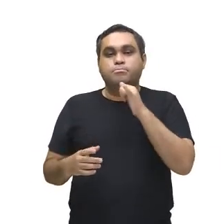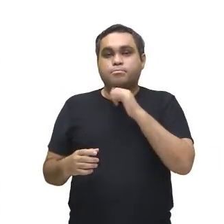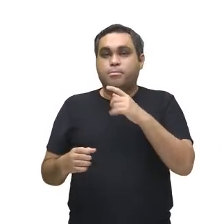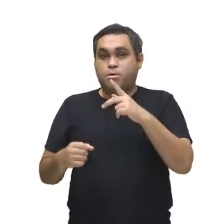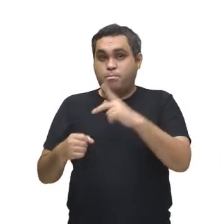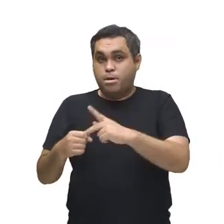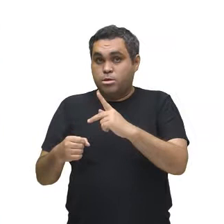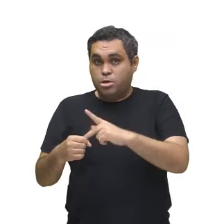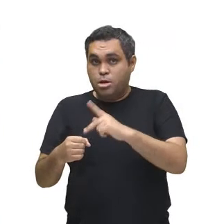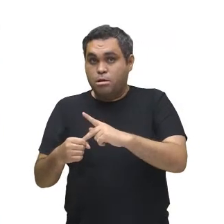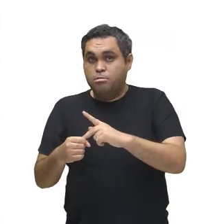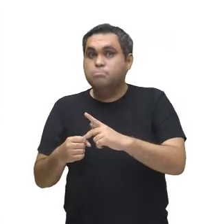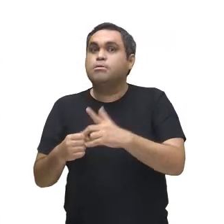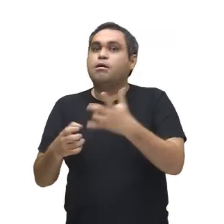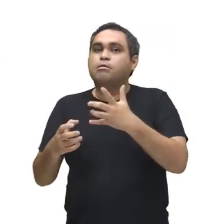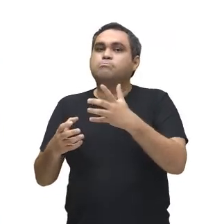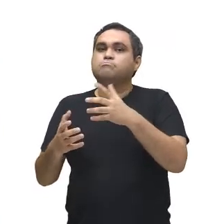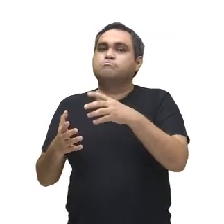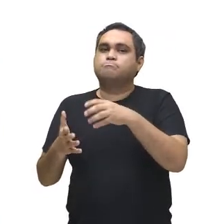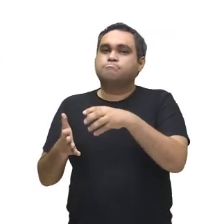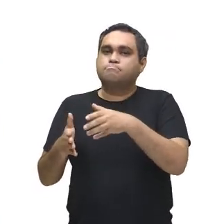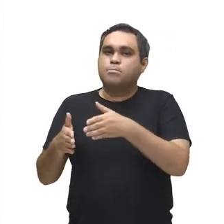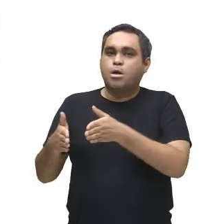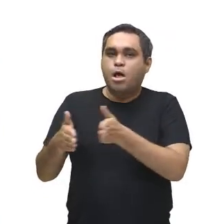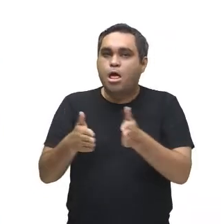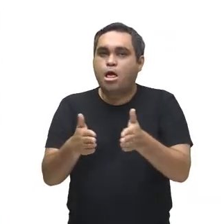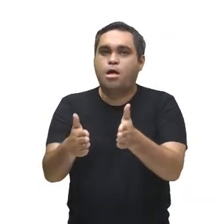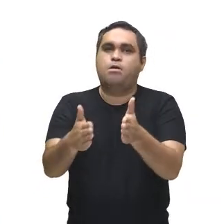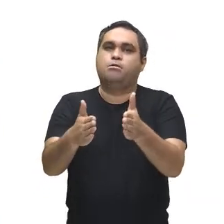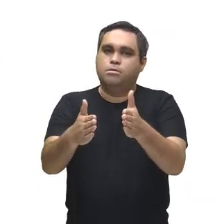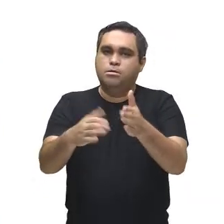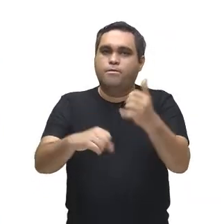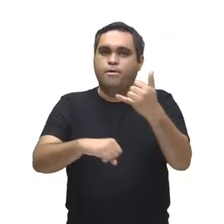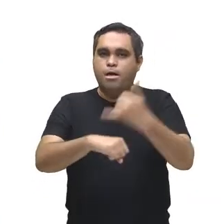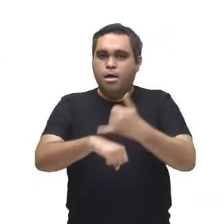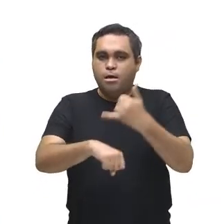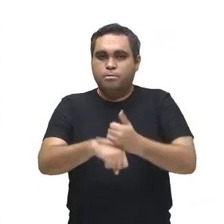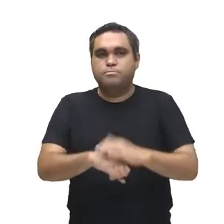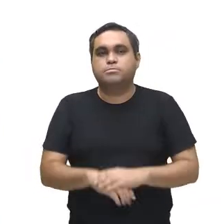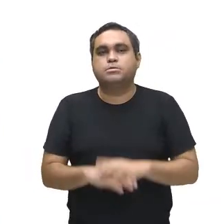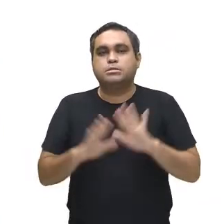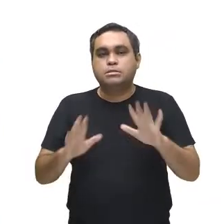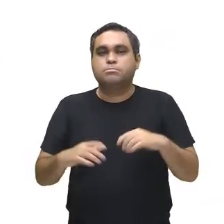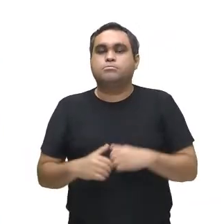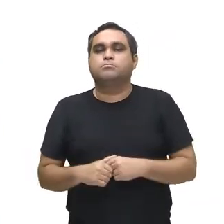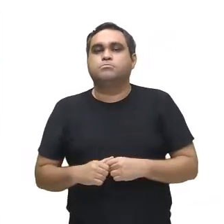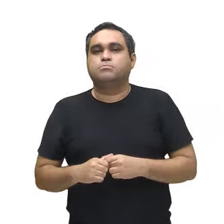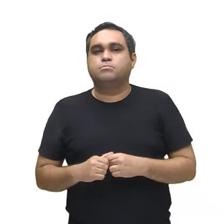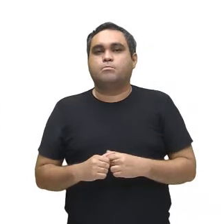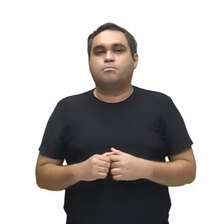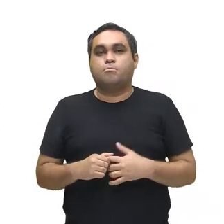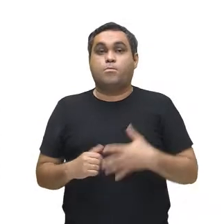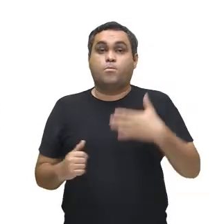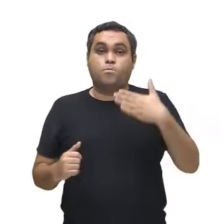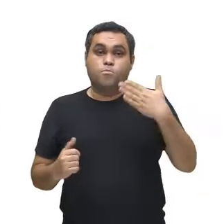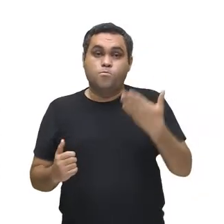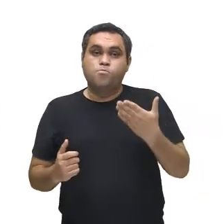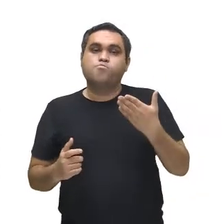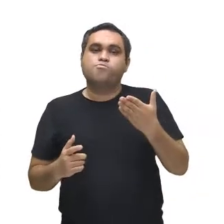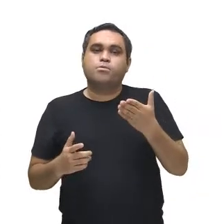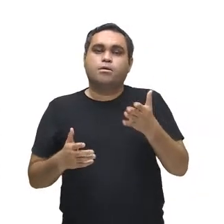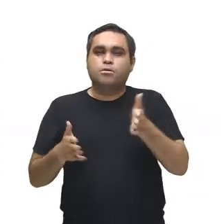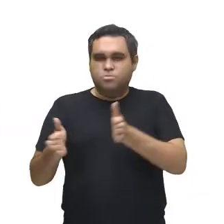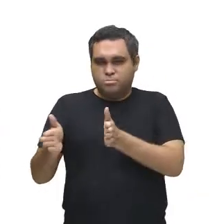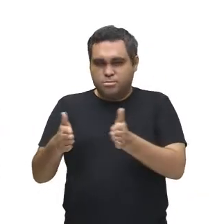Pérsico. Ponto de passagem obrigatória para o Ocidente e Oriente, o controle do Estreito de Bósforo